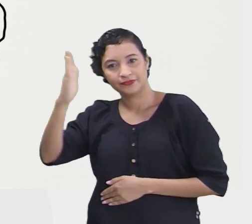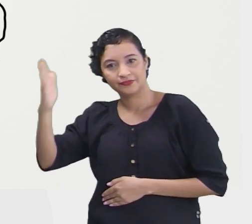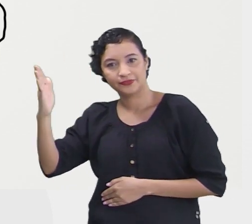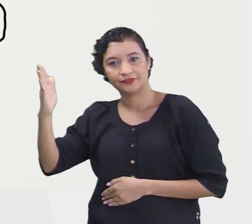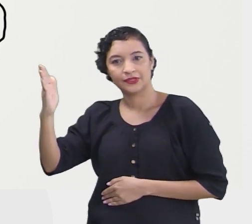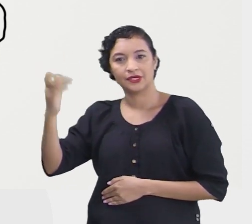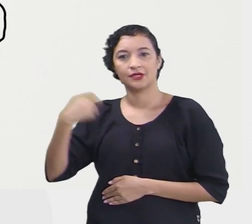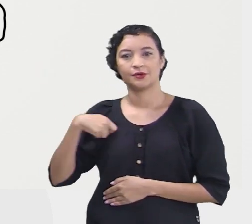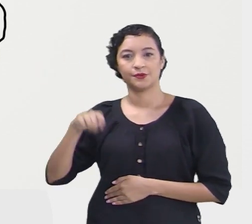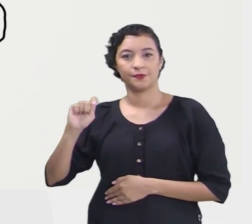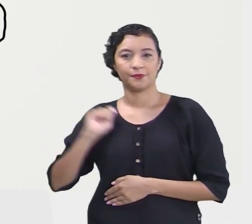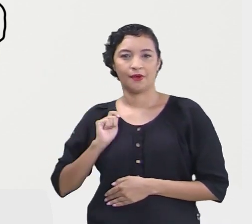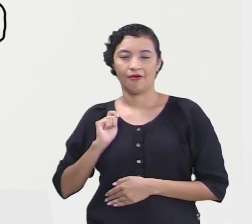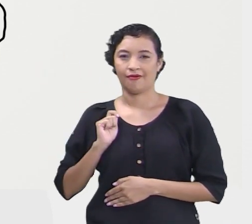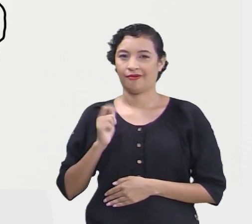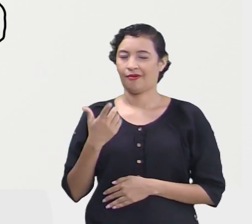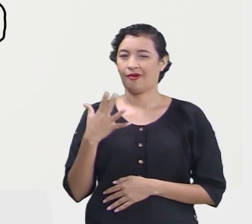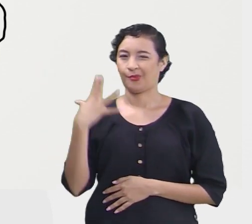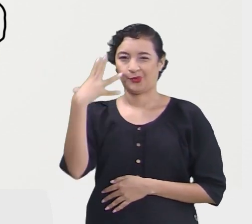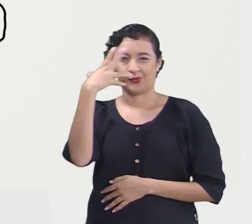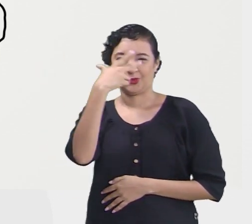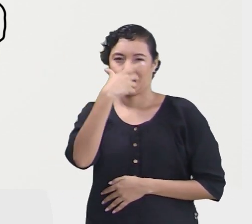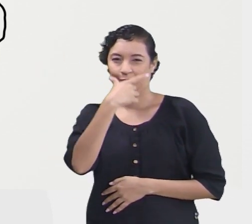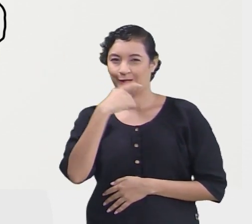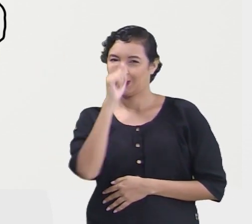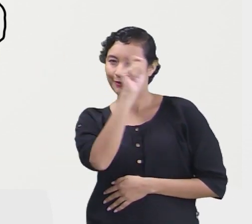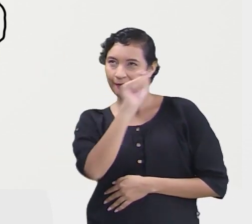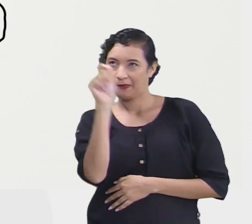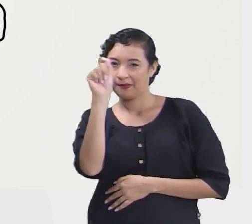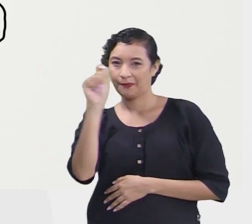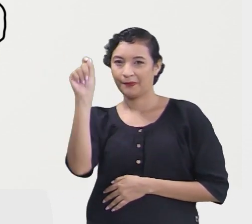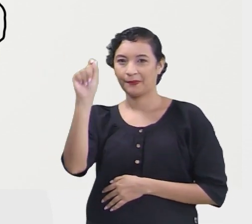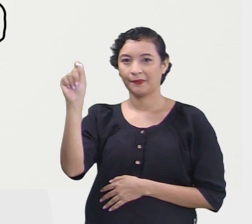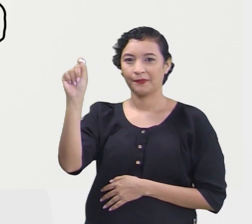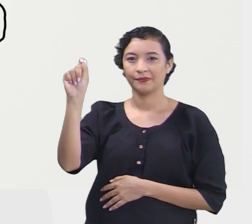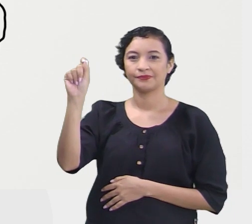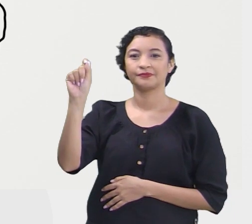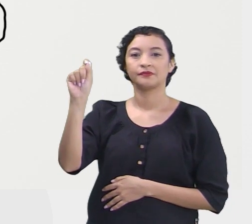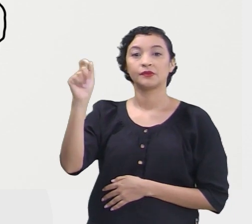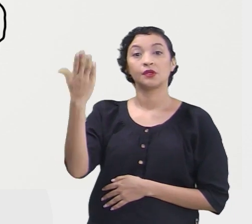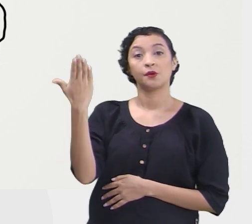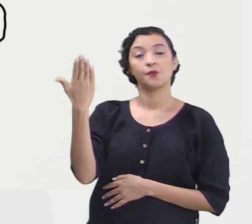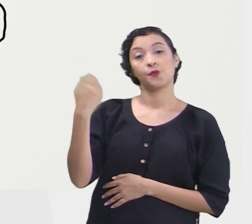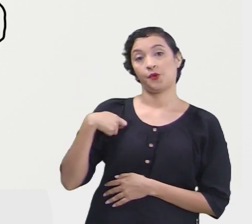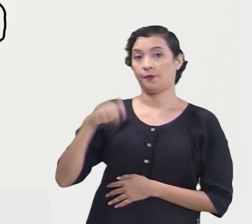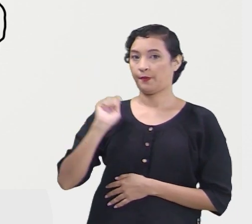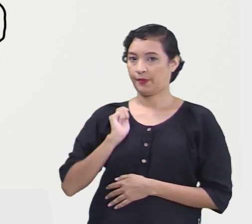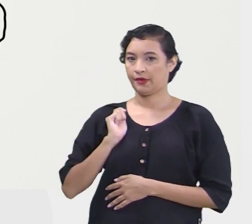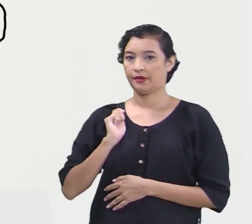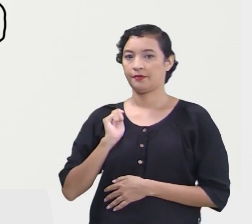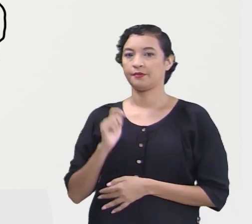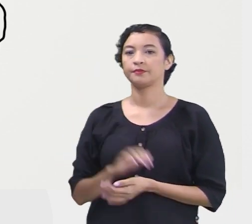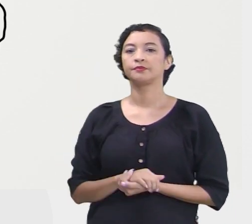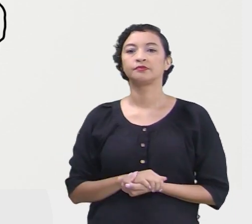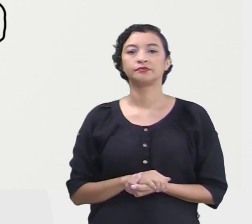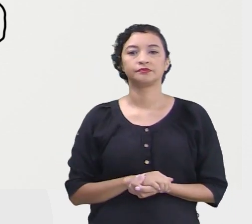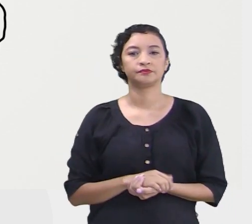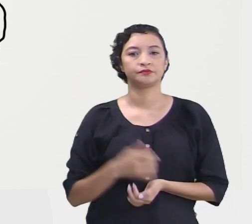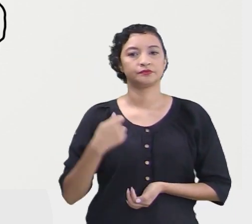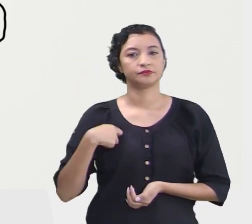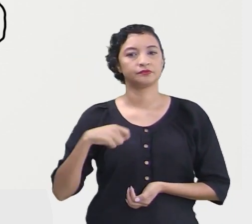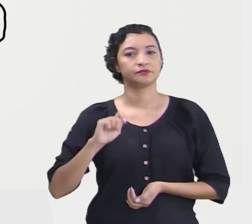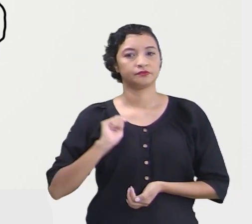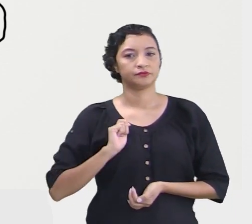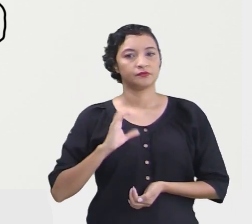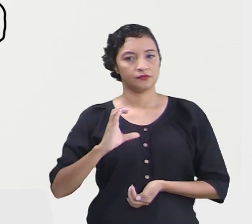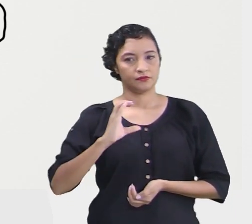que letra linda, meus amigos. Pertencia a Espanha, certo? Então, alternativa certa, letra